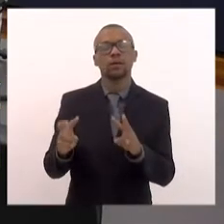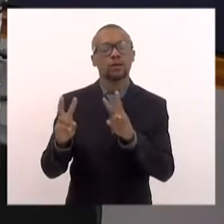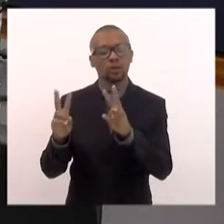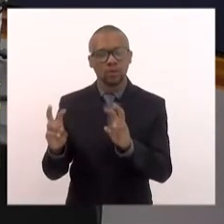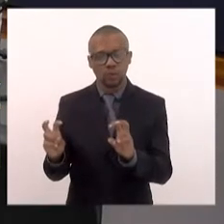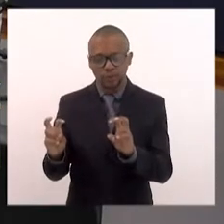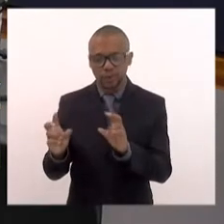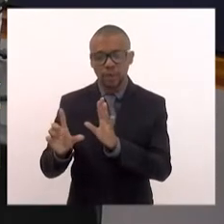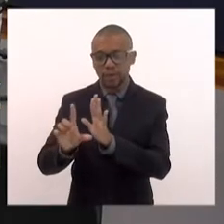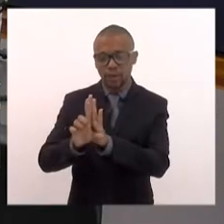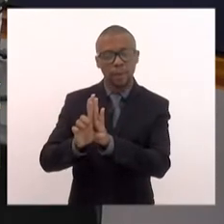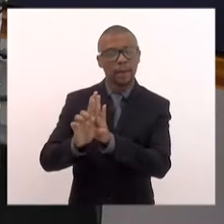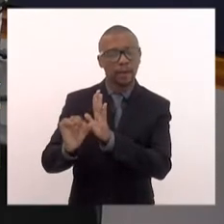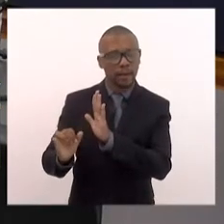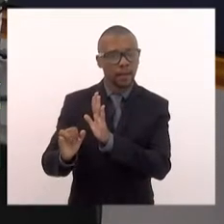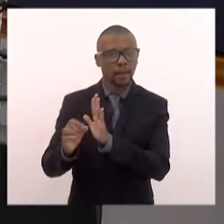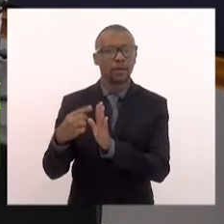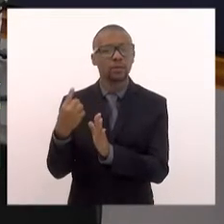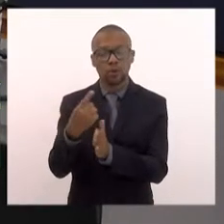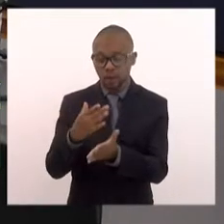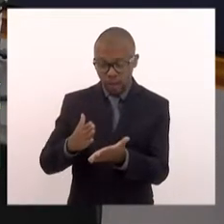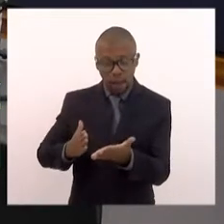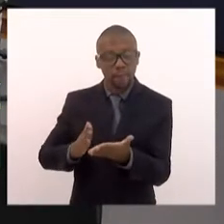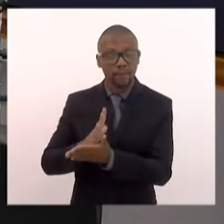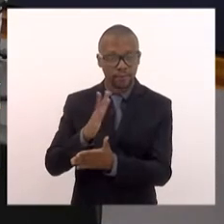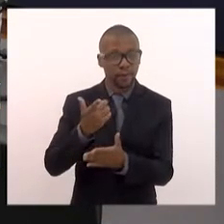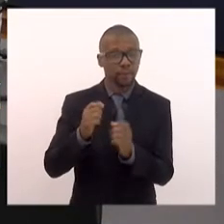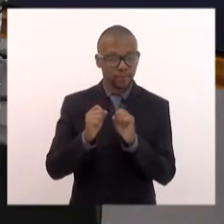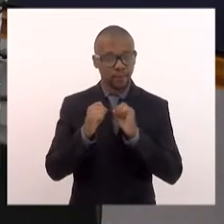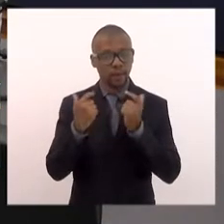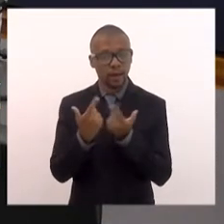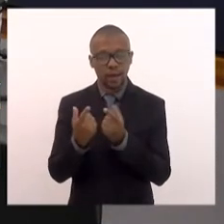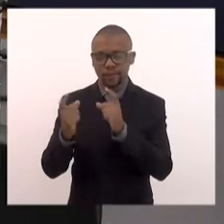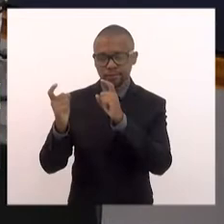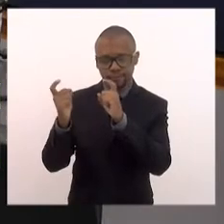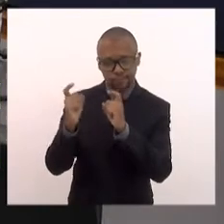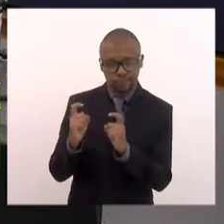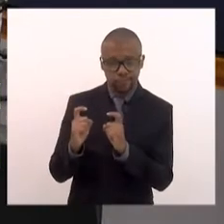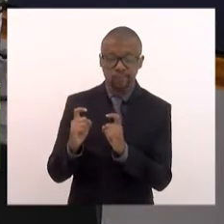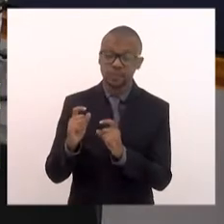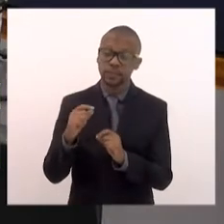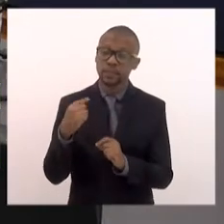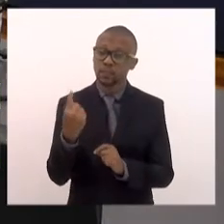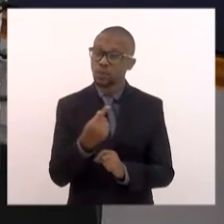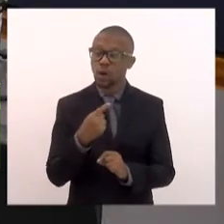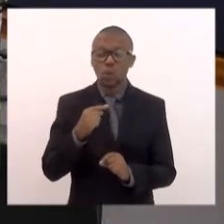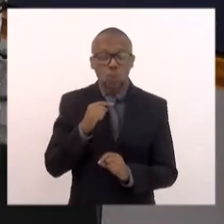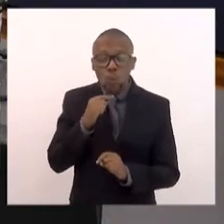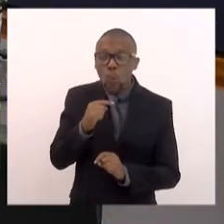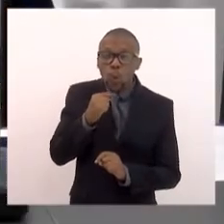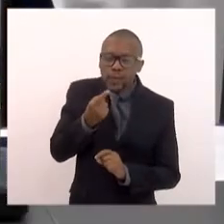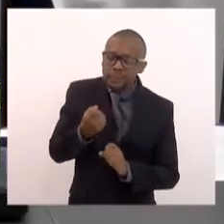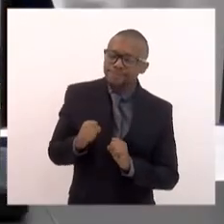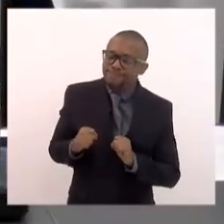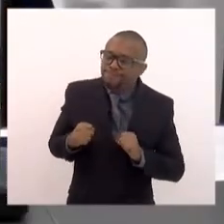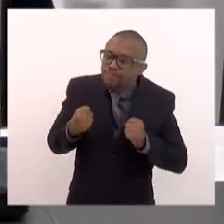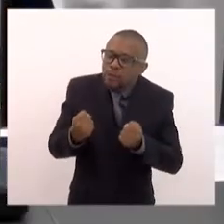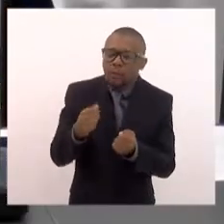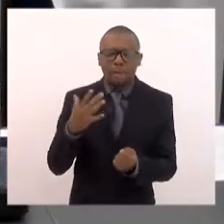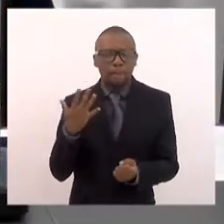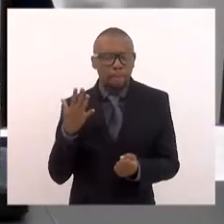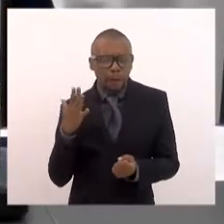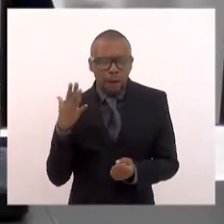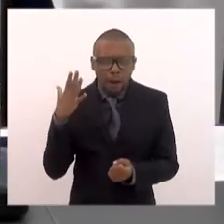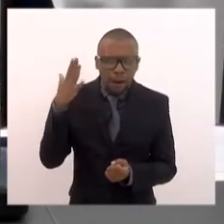uma lei que nós aprovamos aqui e que não conseguimos, apesar de um esforço enorme que foi feito